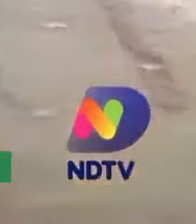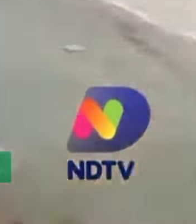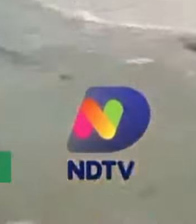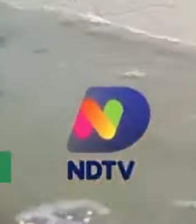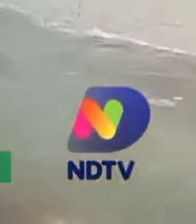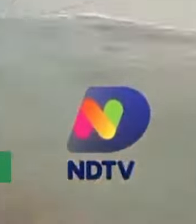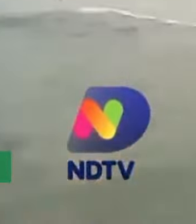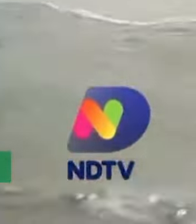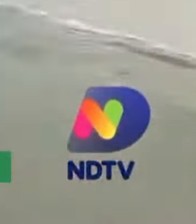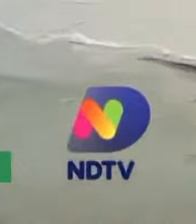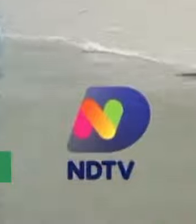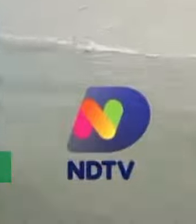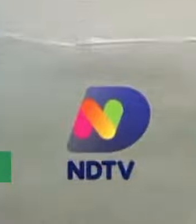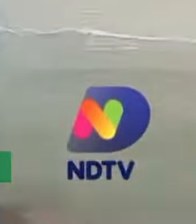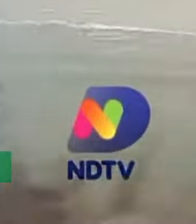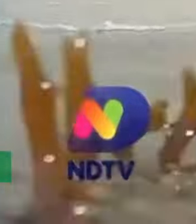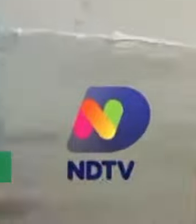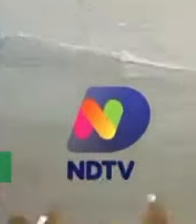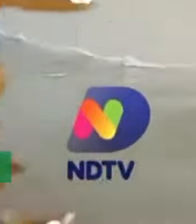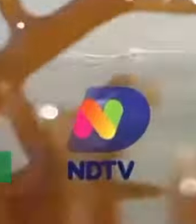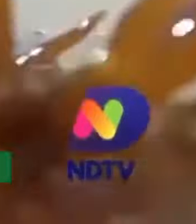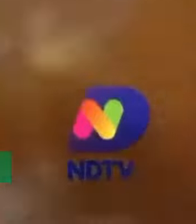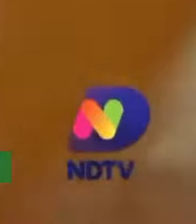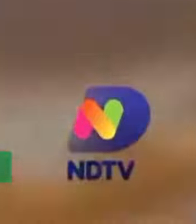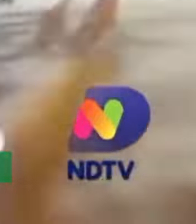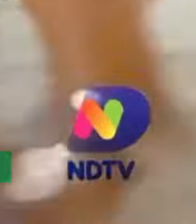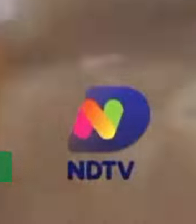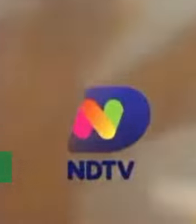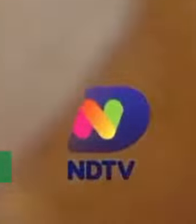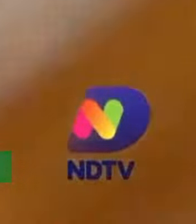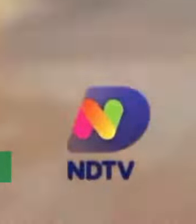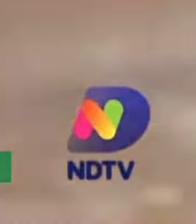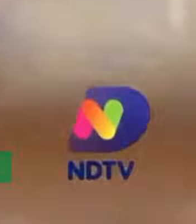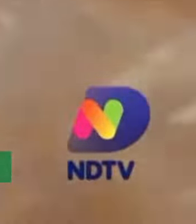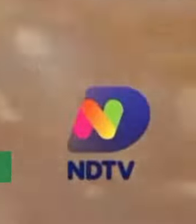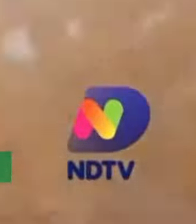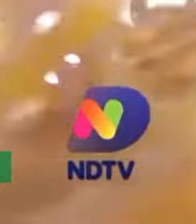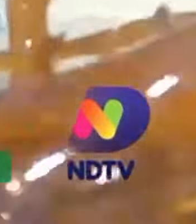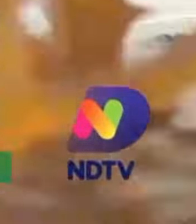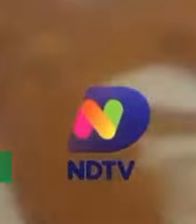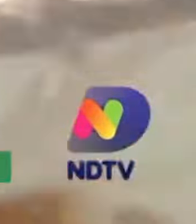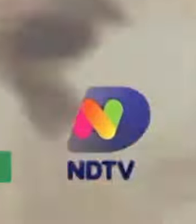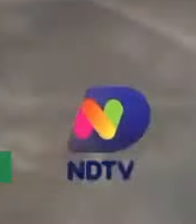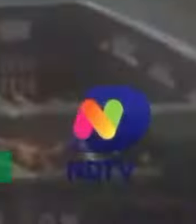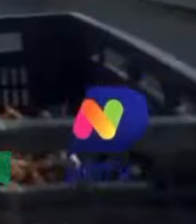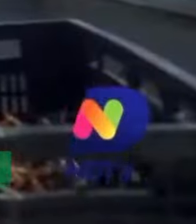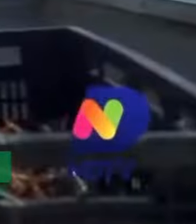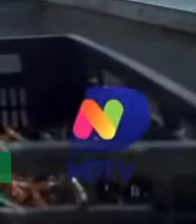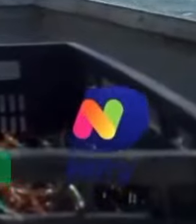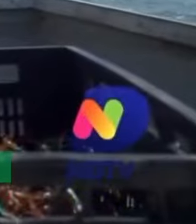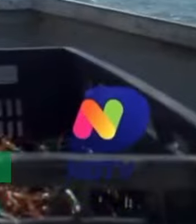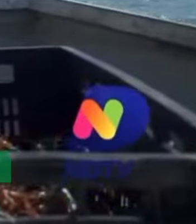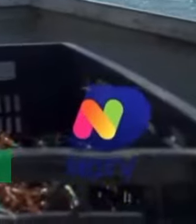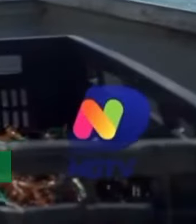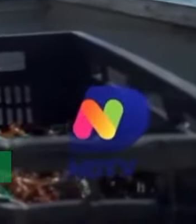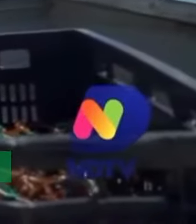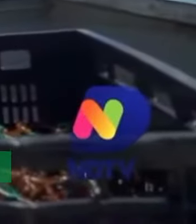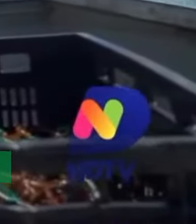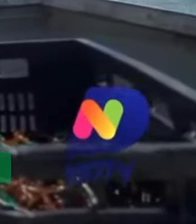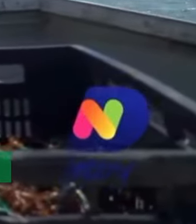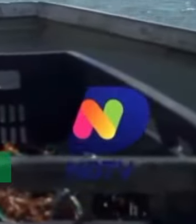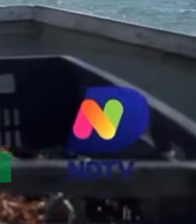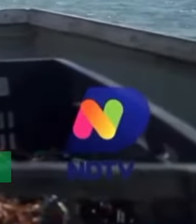ou na Palhoça, a macroalga traz ânimo de um futuro promissor para maricultores como o seu Raulino, conhecido